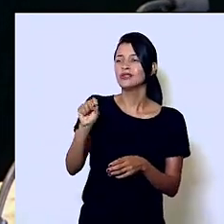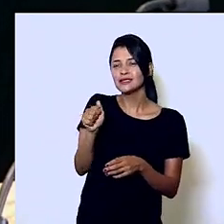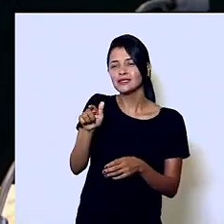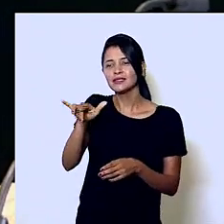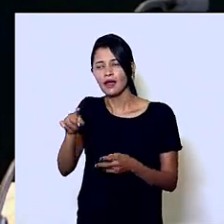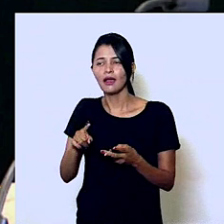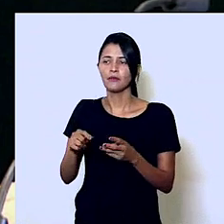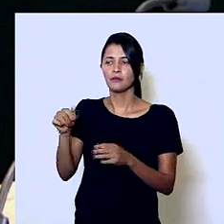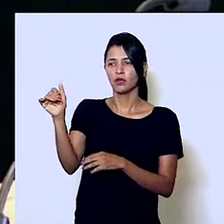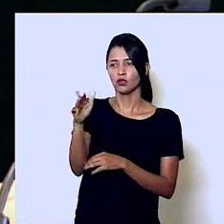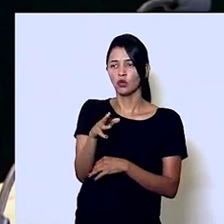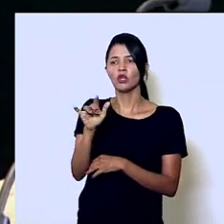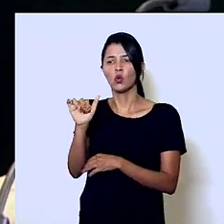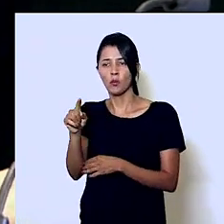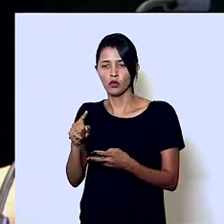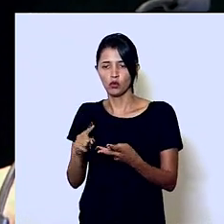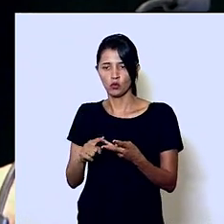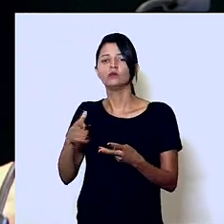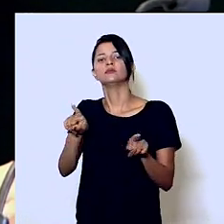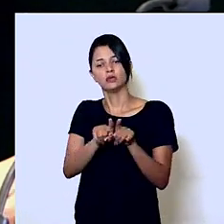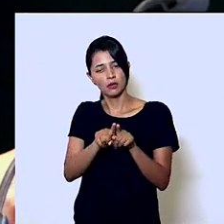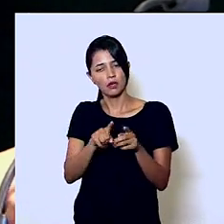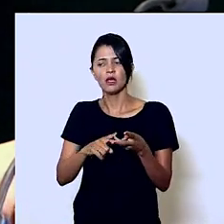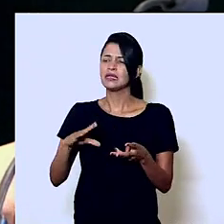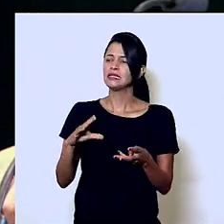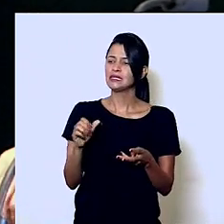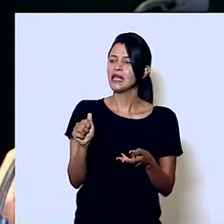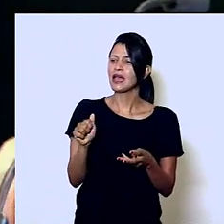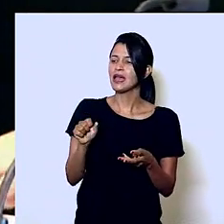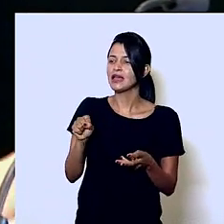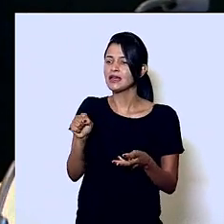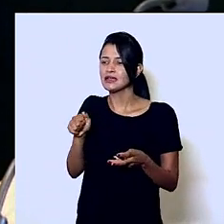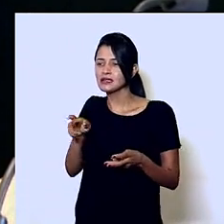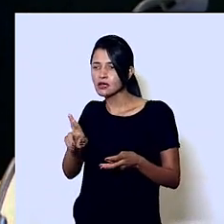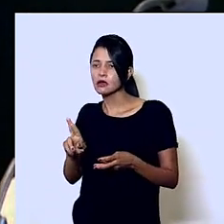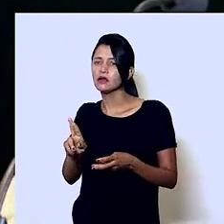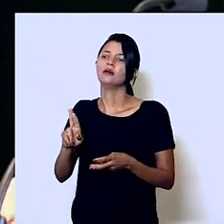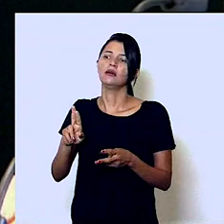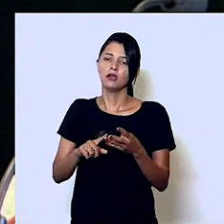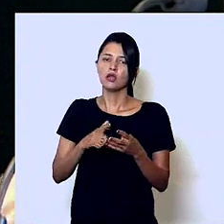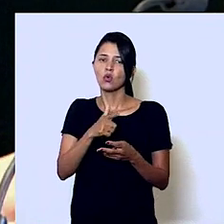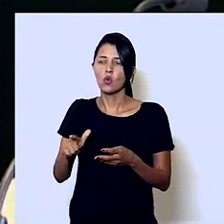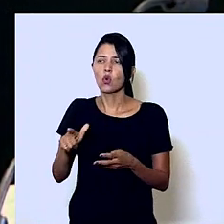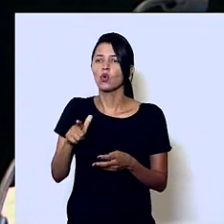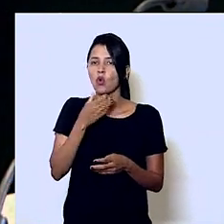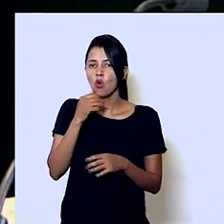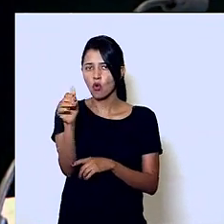e César Moreira, nosso saudoso César Moreira, e o embaixador